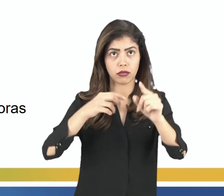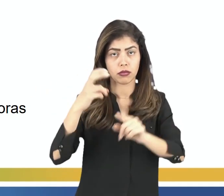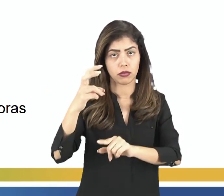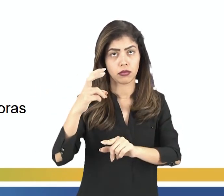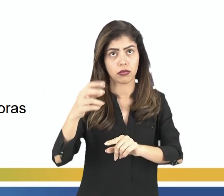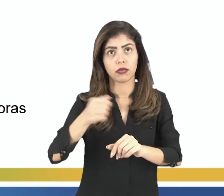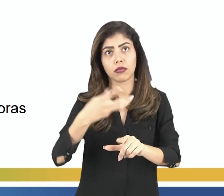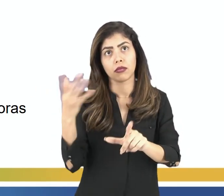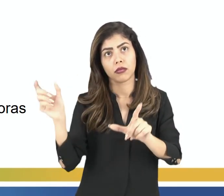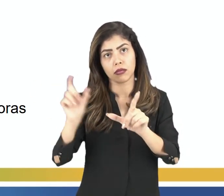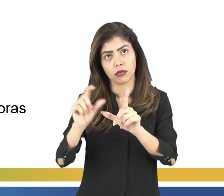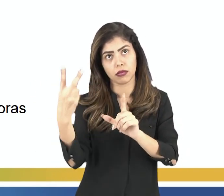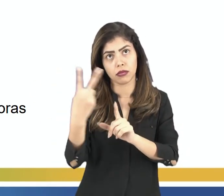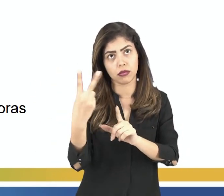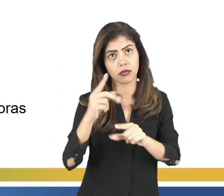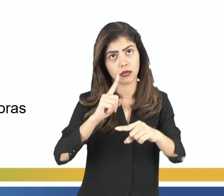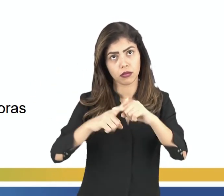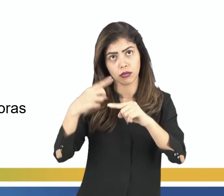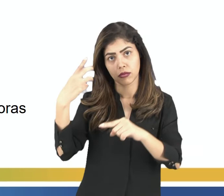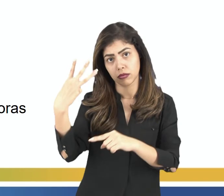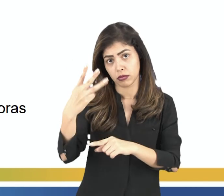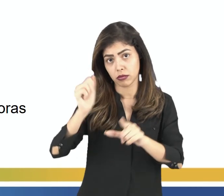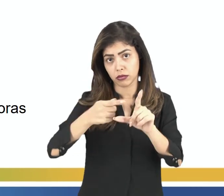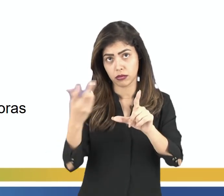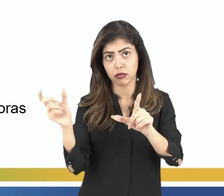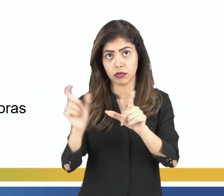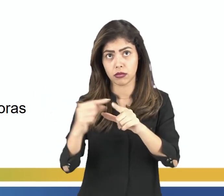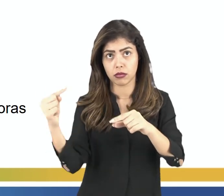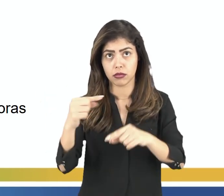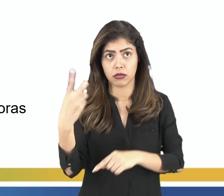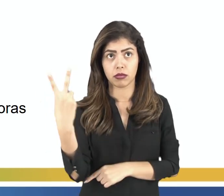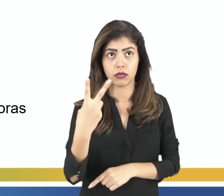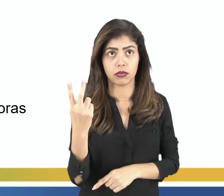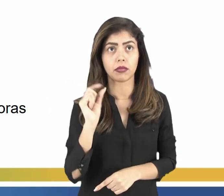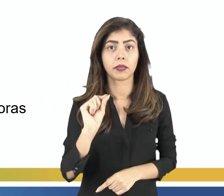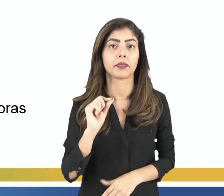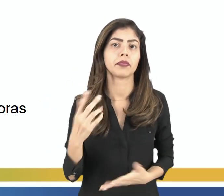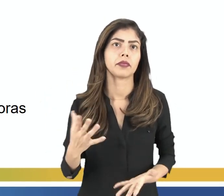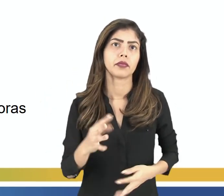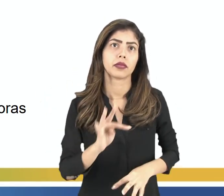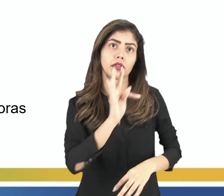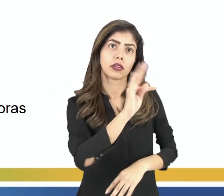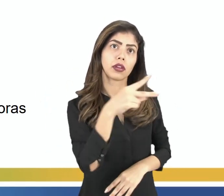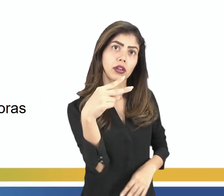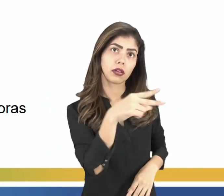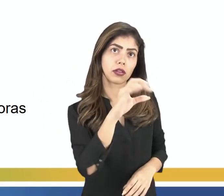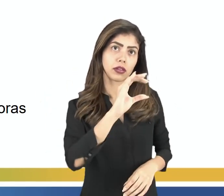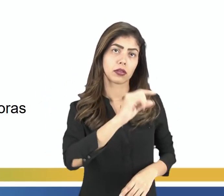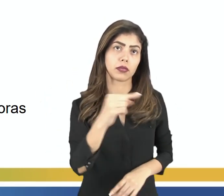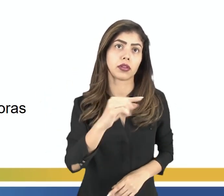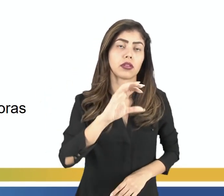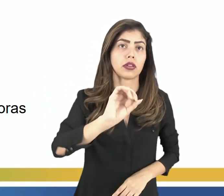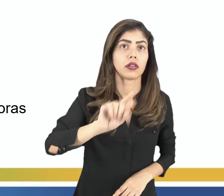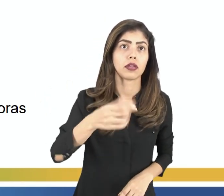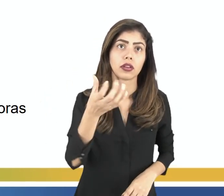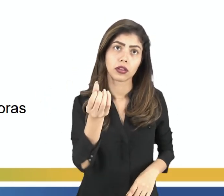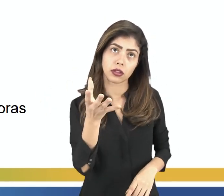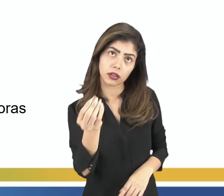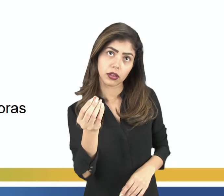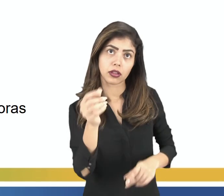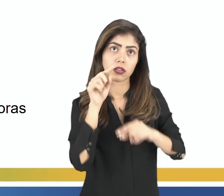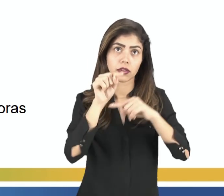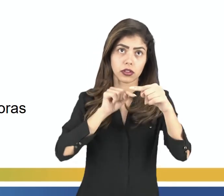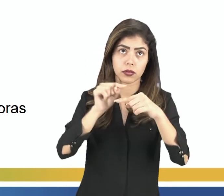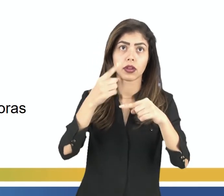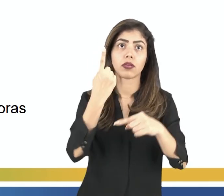log de 2, mais 3 menos 2, nós temos quem? T igual menos